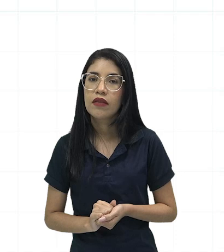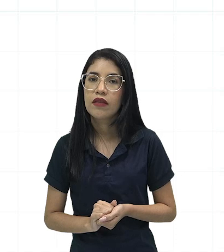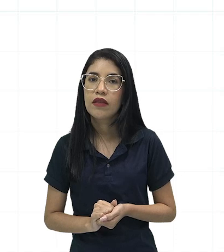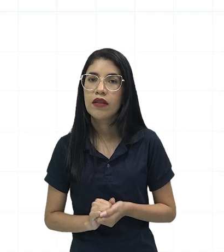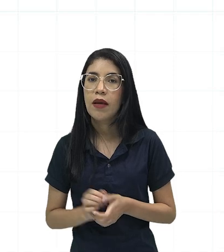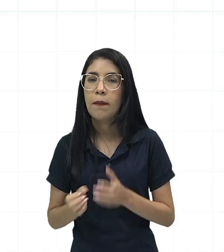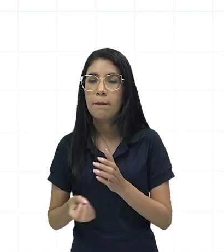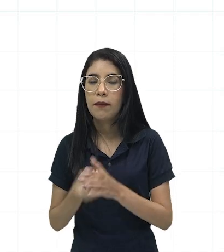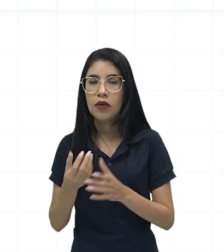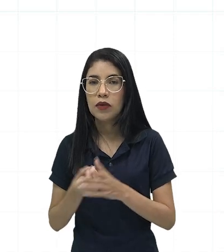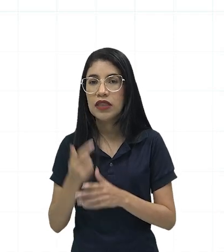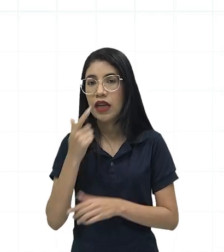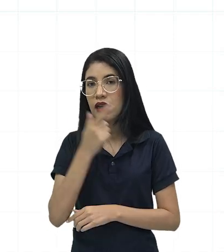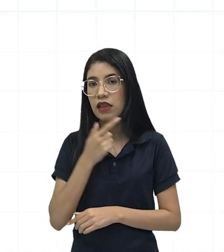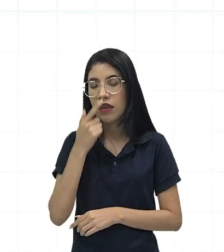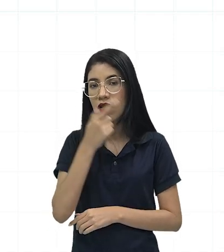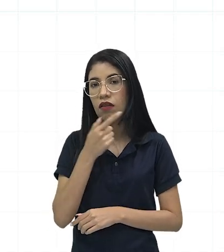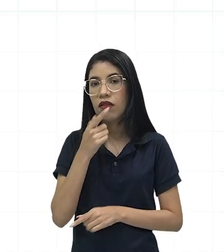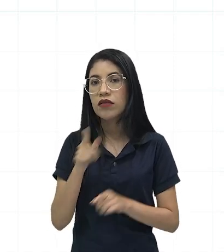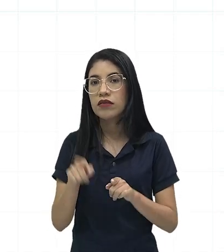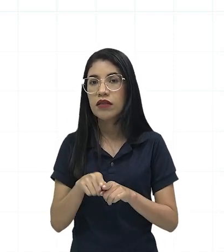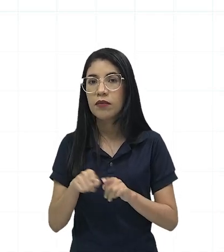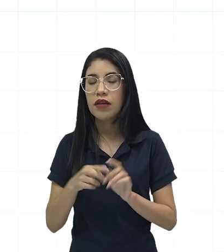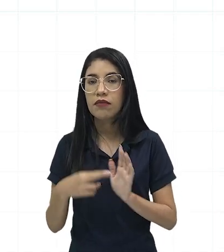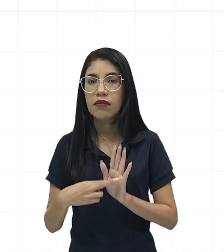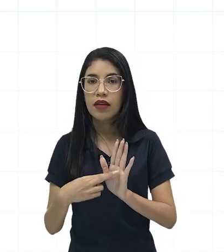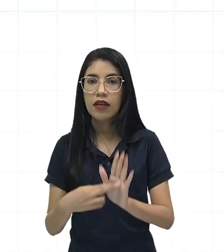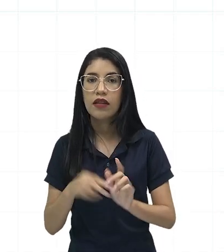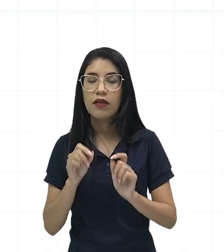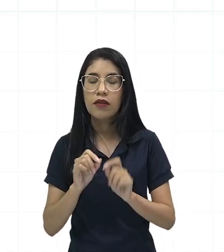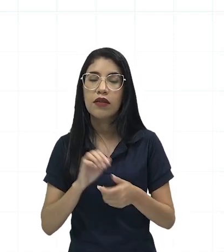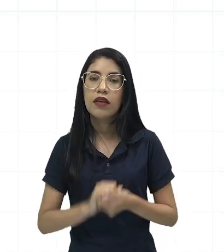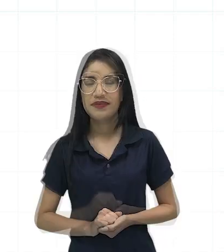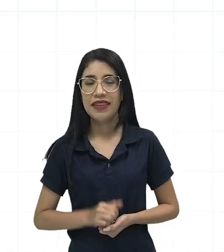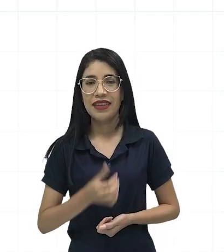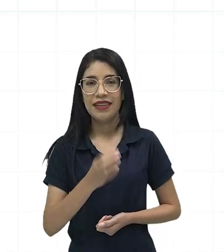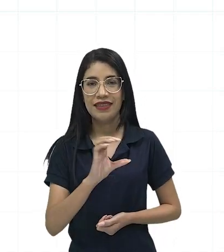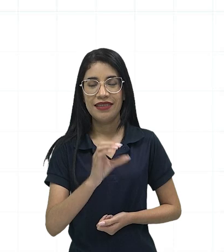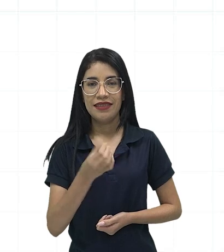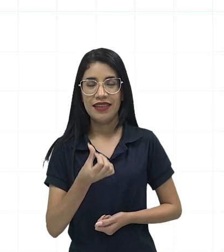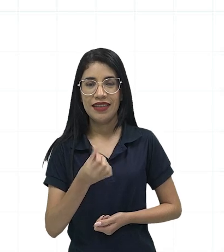da glicose, que é também representada pela fórmula